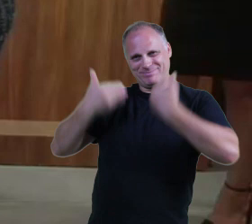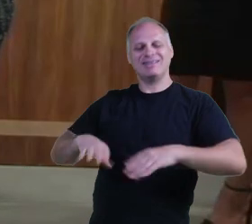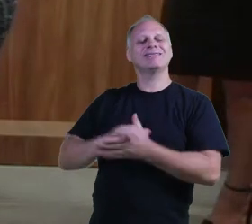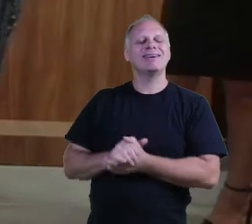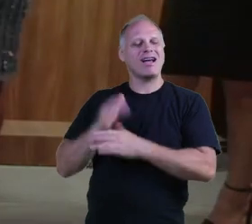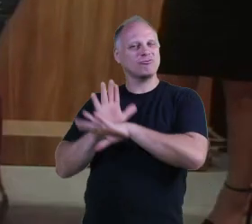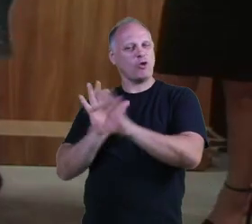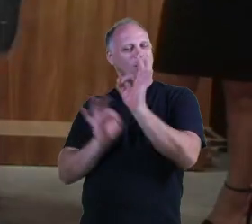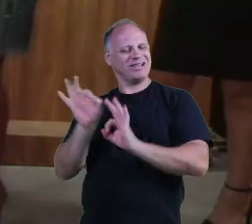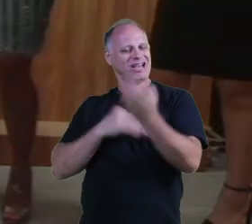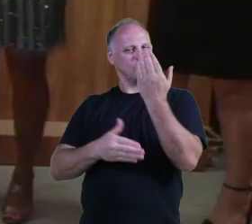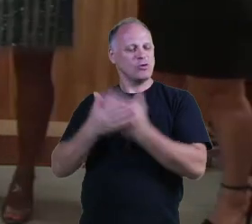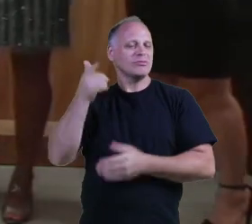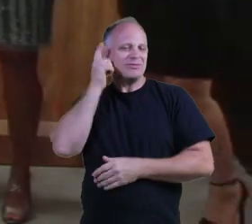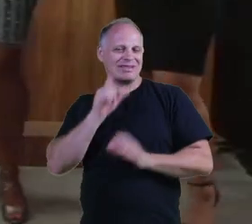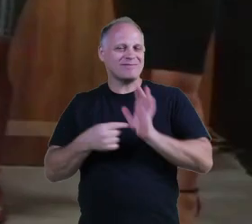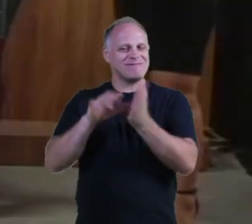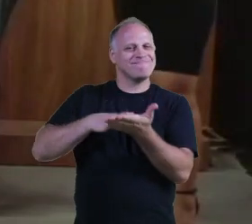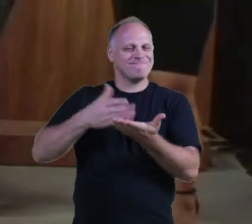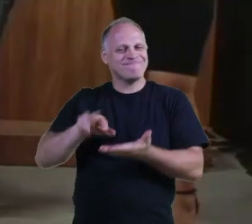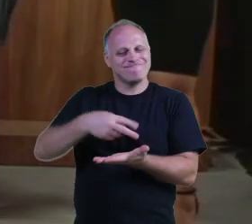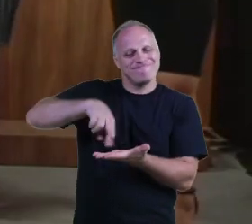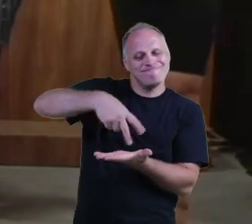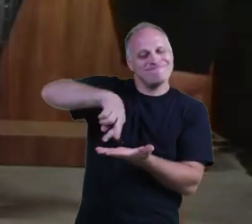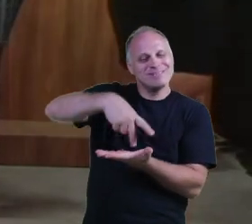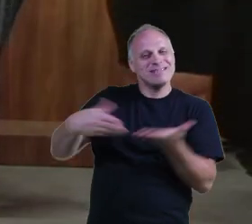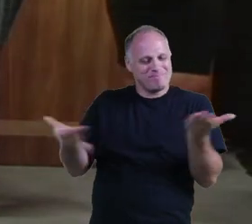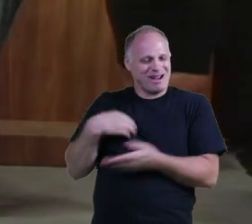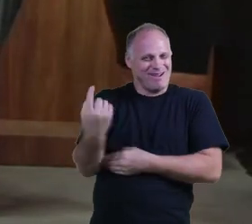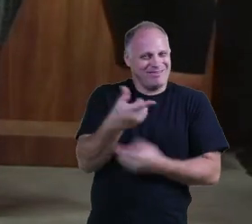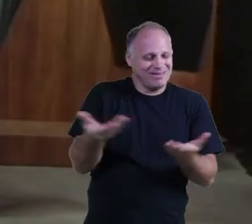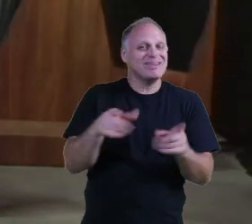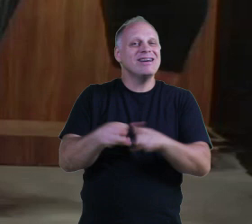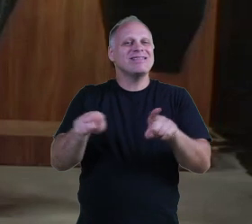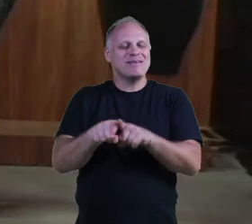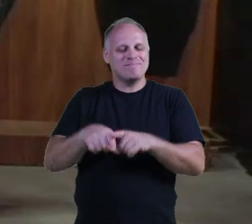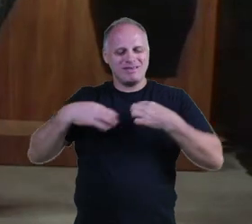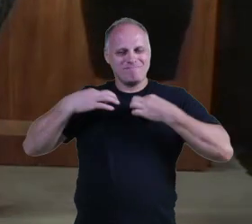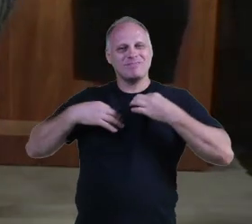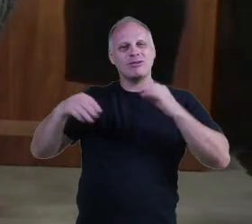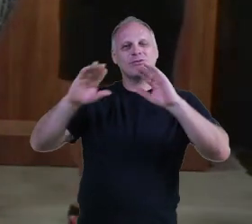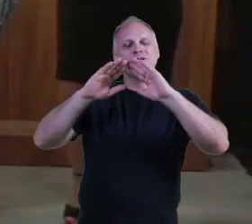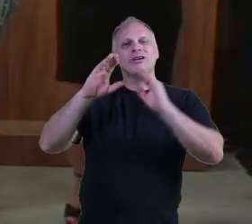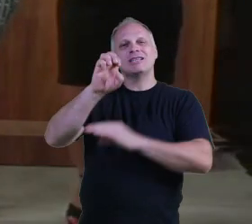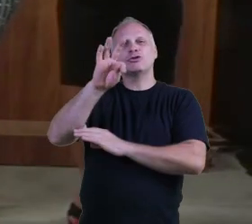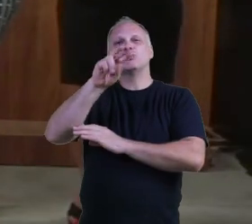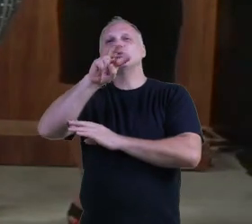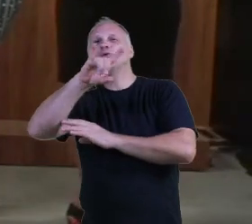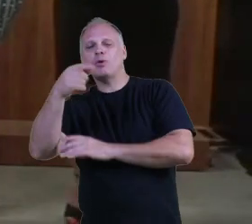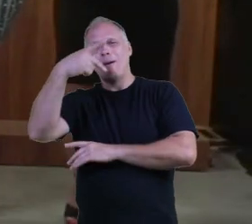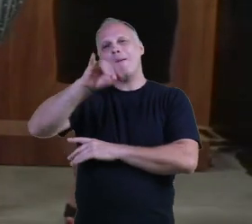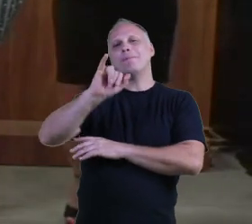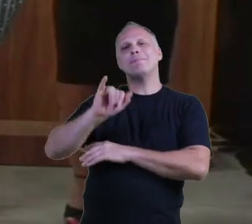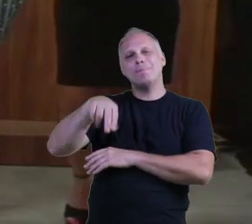que a Angelita Lanks, né, ajudou a compor para que ela pudesse vir sambar para nós aqui hoje. Eu estou com o look lá da